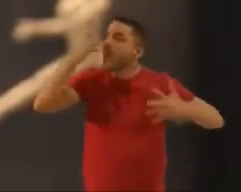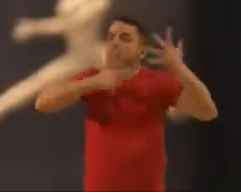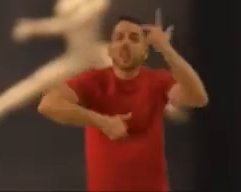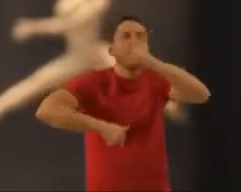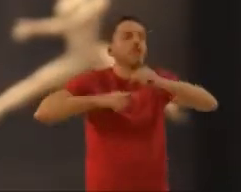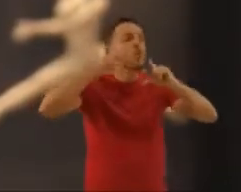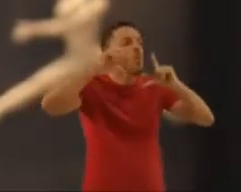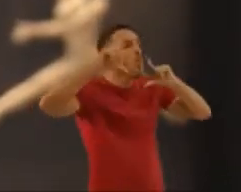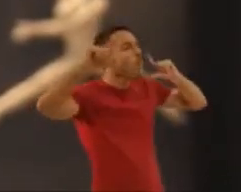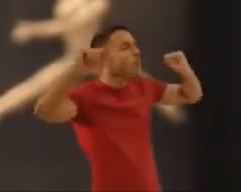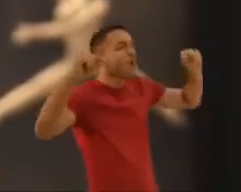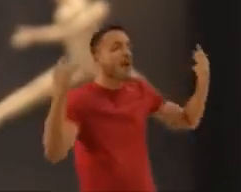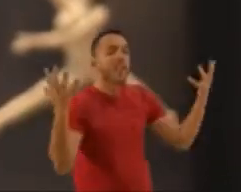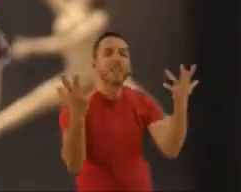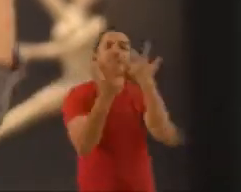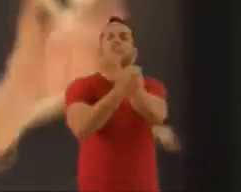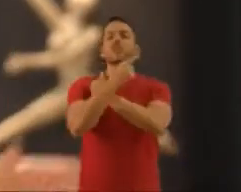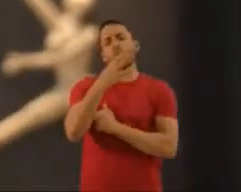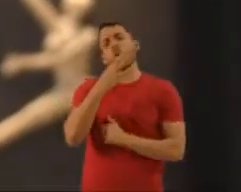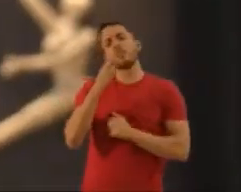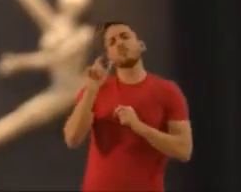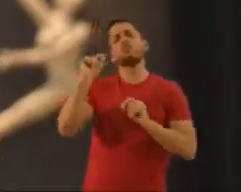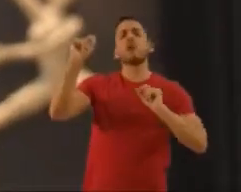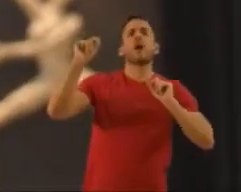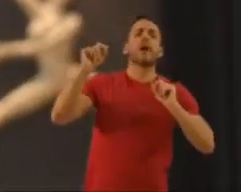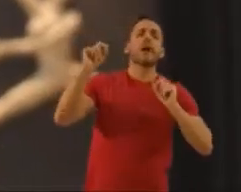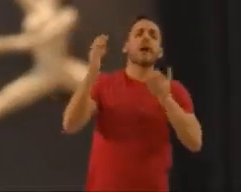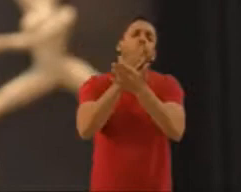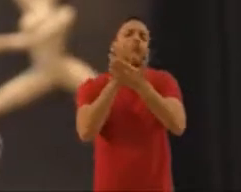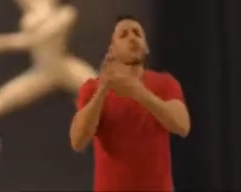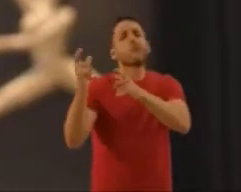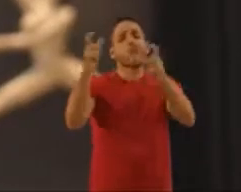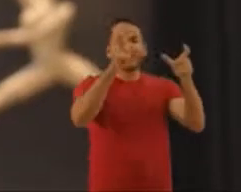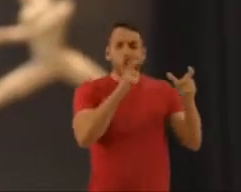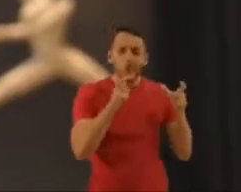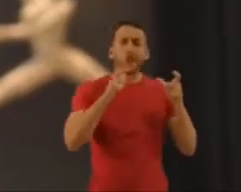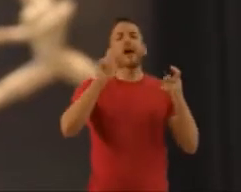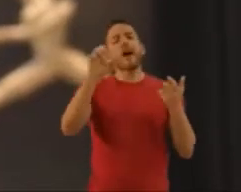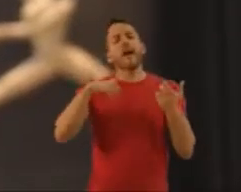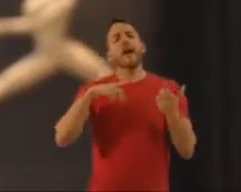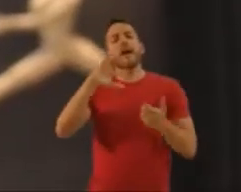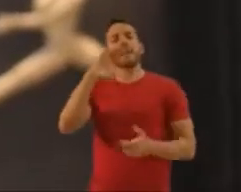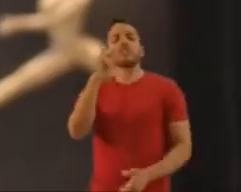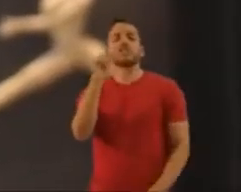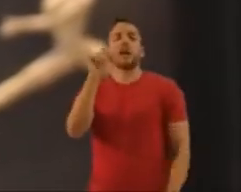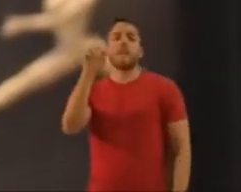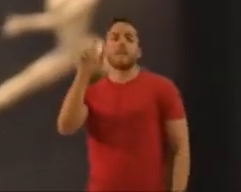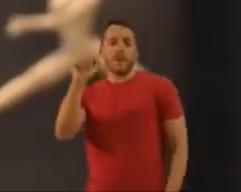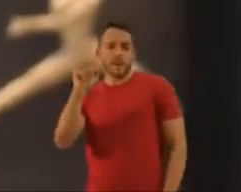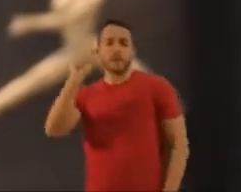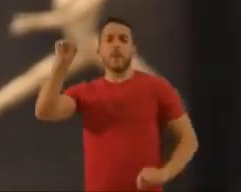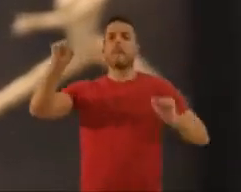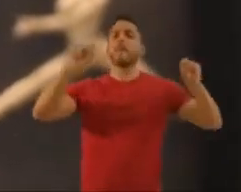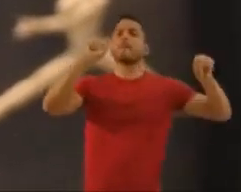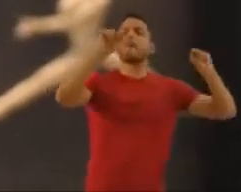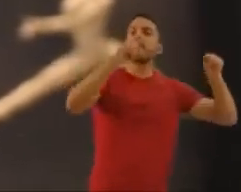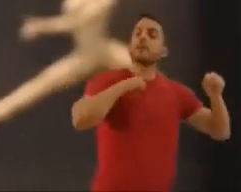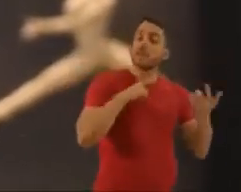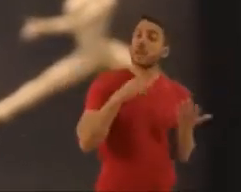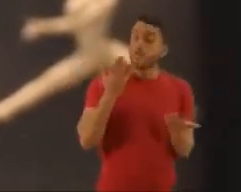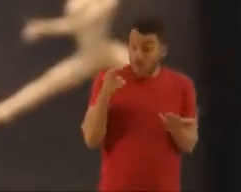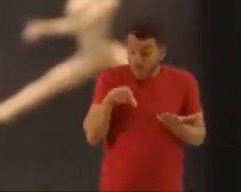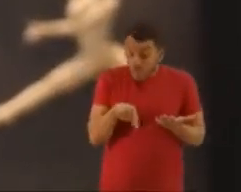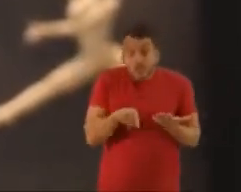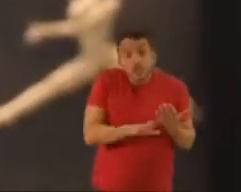no Brasil. A gente conhece a Chapada dos Guimarães, a Chapada dos Veadeiros, mas dentro do perímetro urbano, paredões do jeito que tem, a